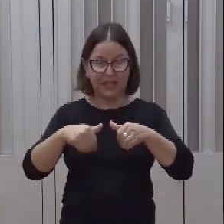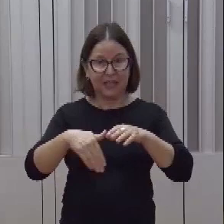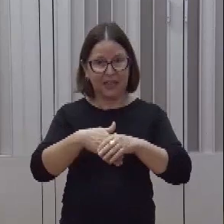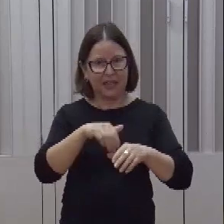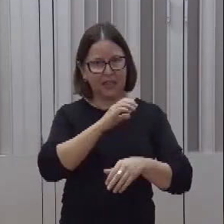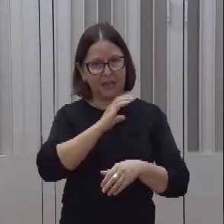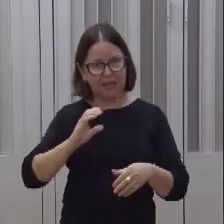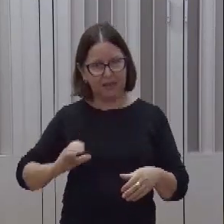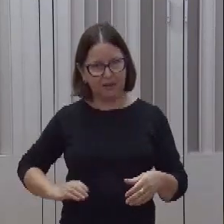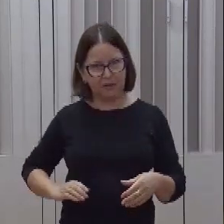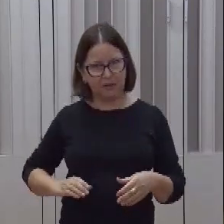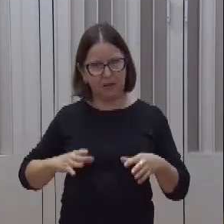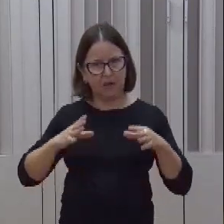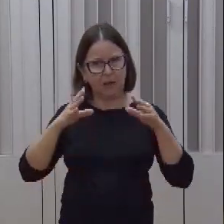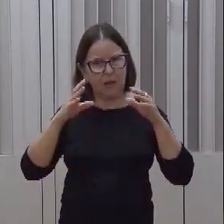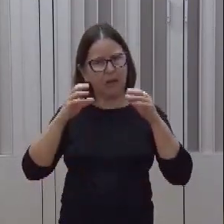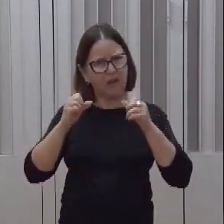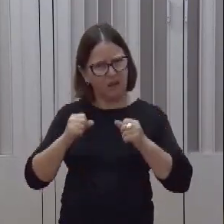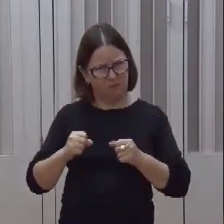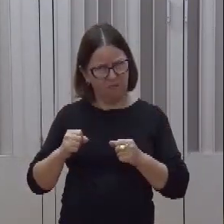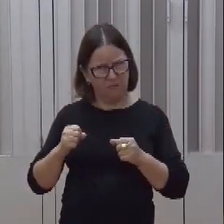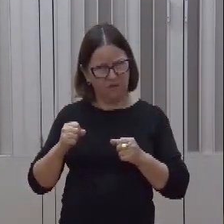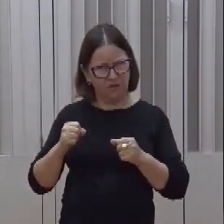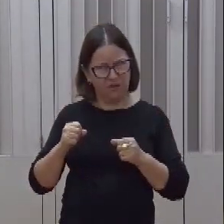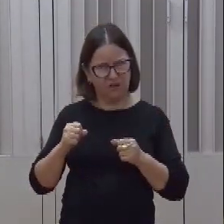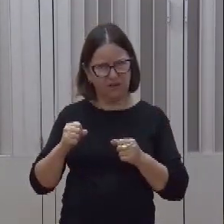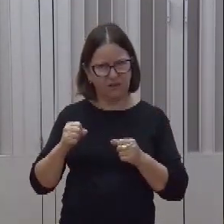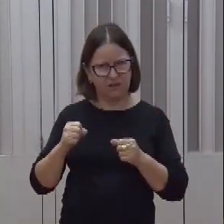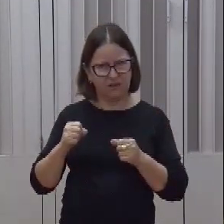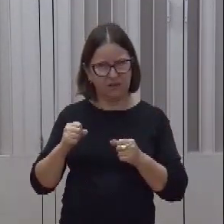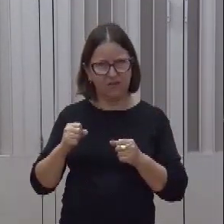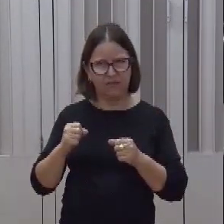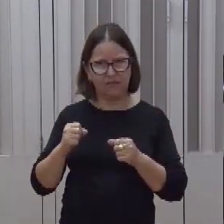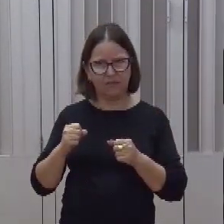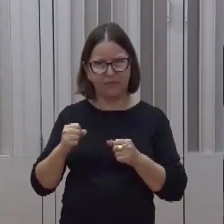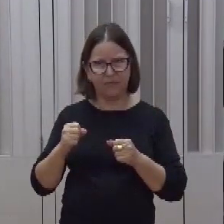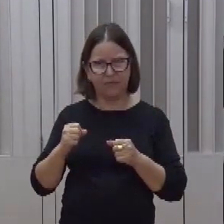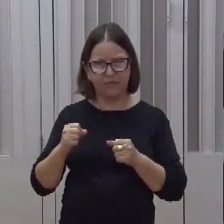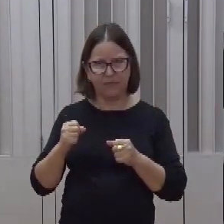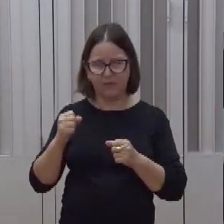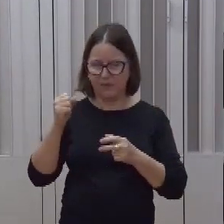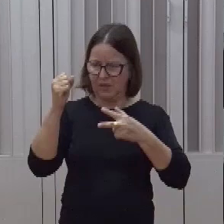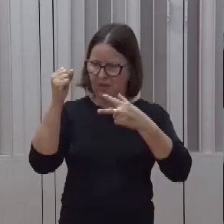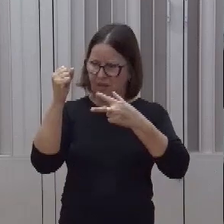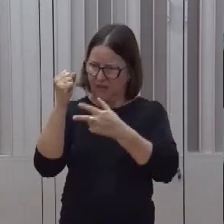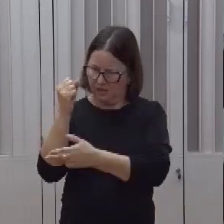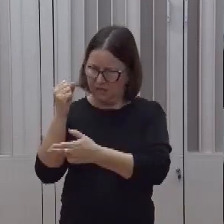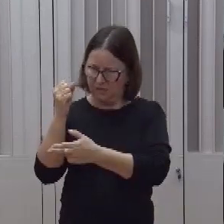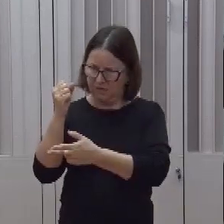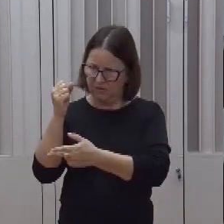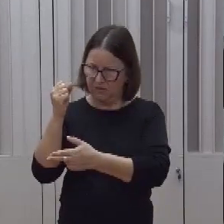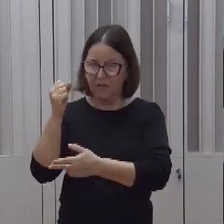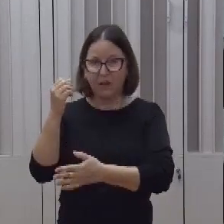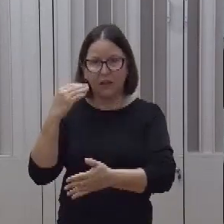pode ser cortada de Cristo e ir para o inferno.